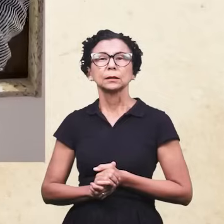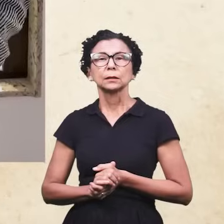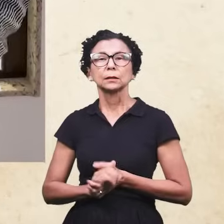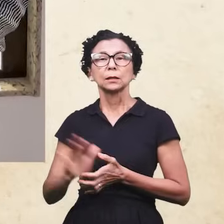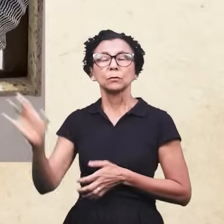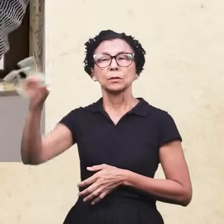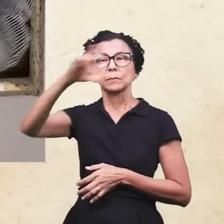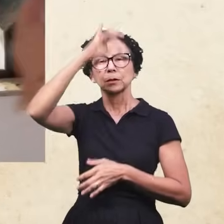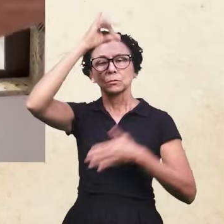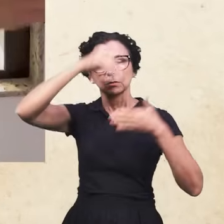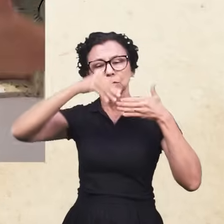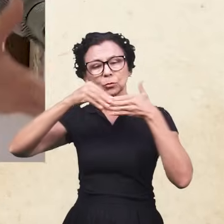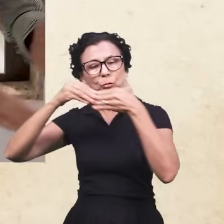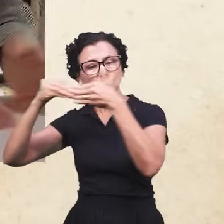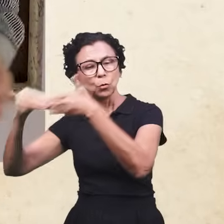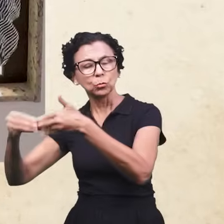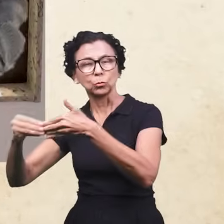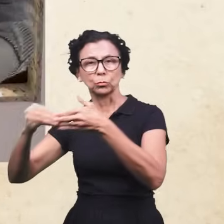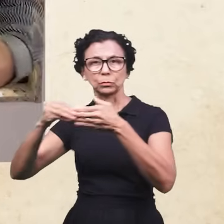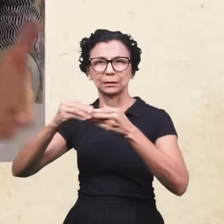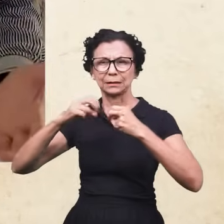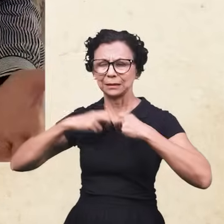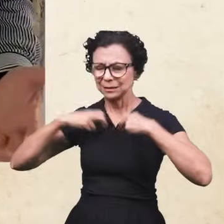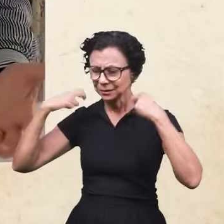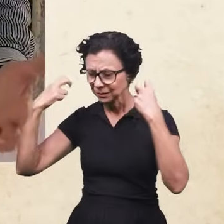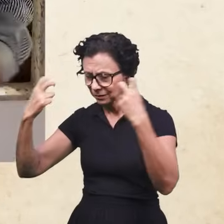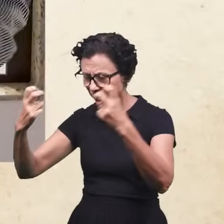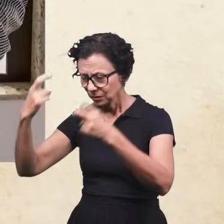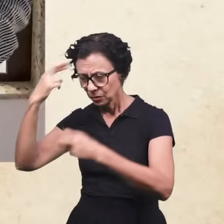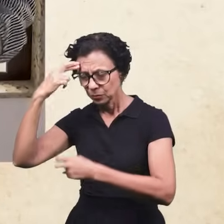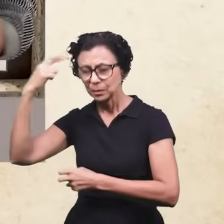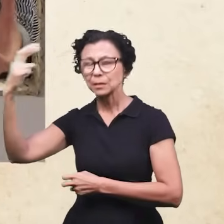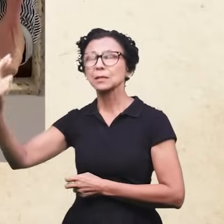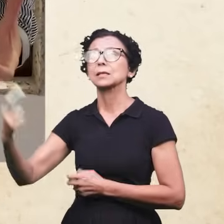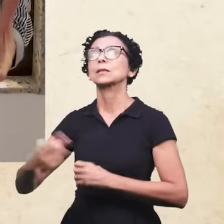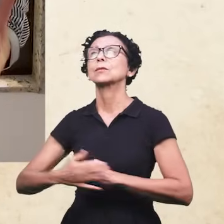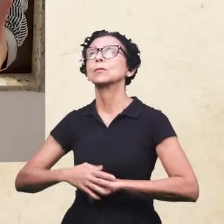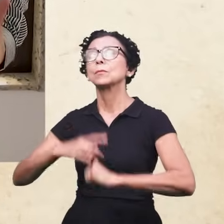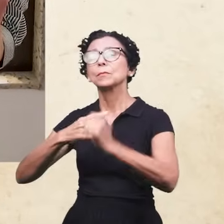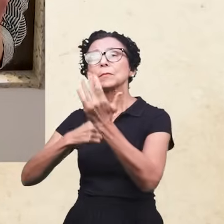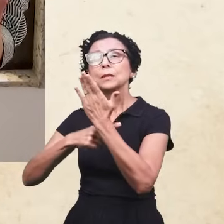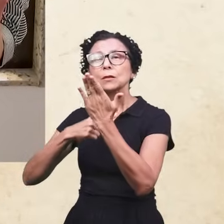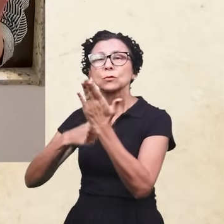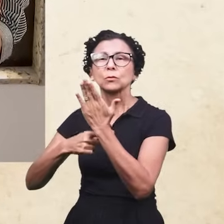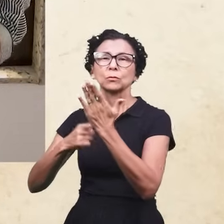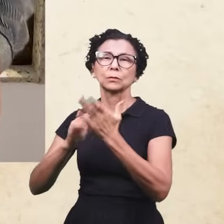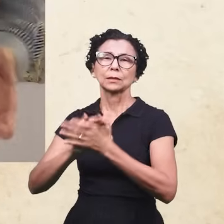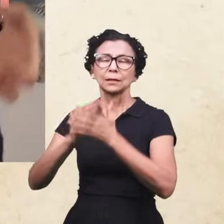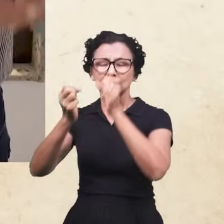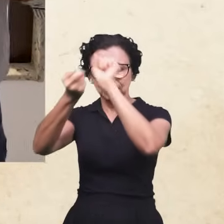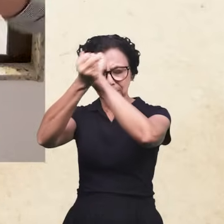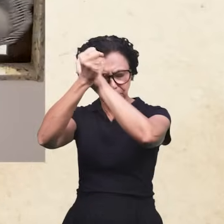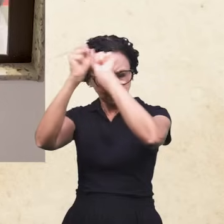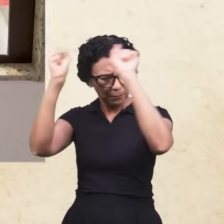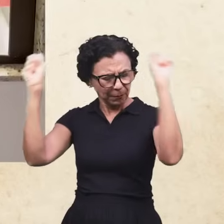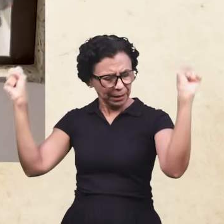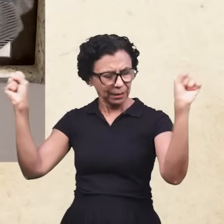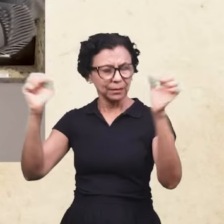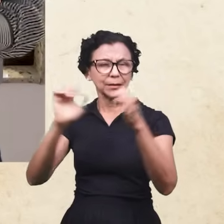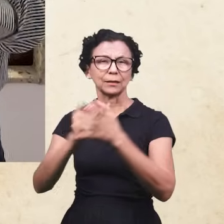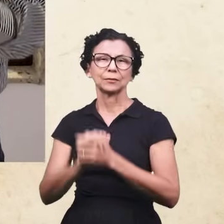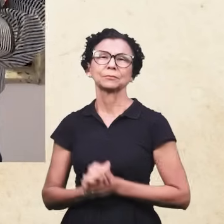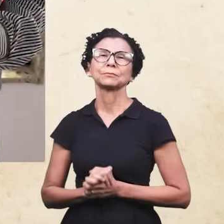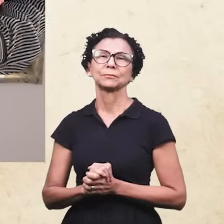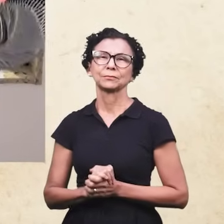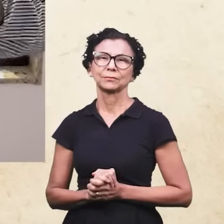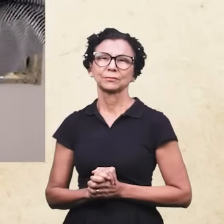Espírito Santo. Ele vai a Deus. Ele clama ao Senhor: Senhor, como está a minha mente? Porque a mente sã